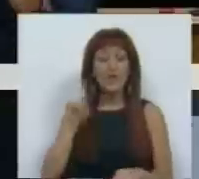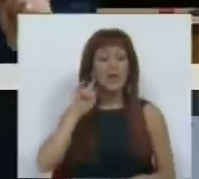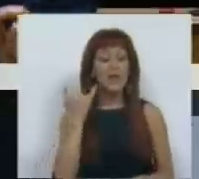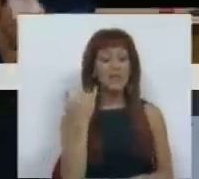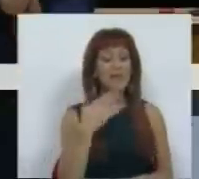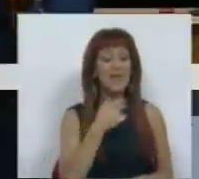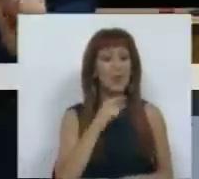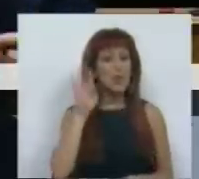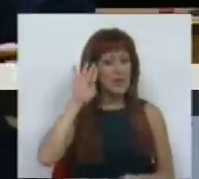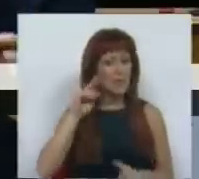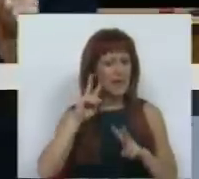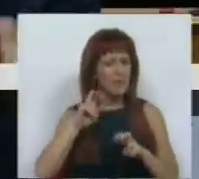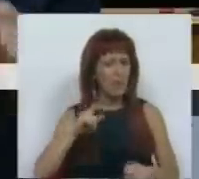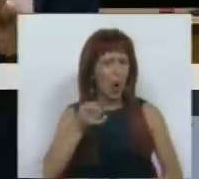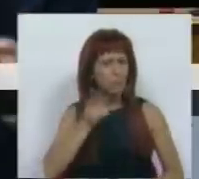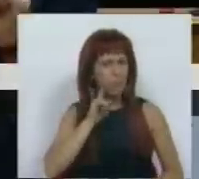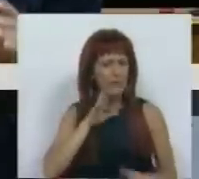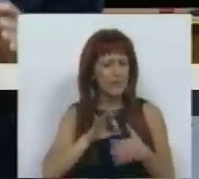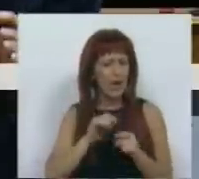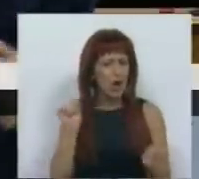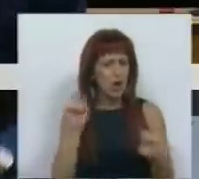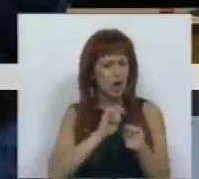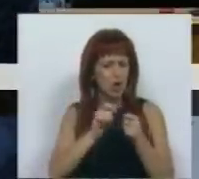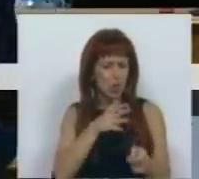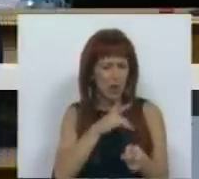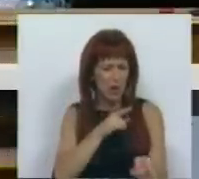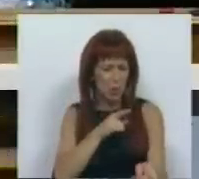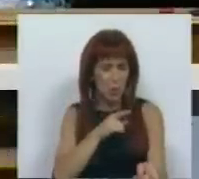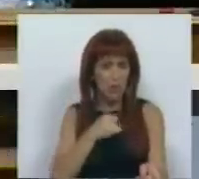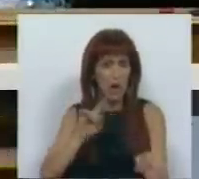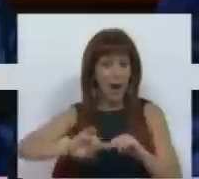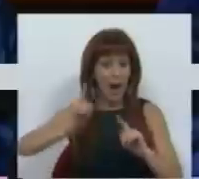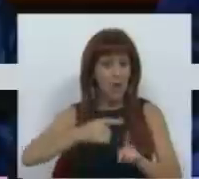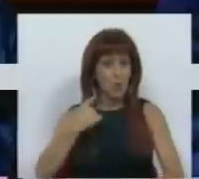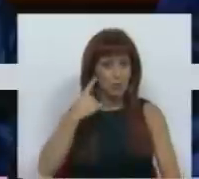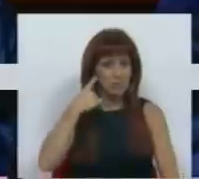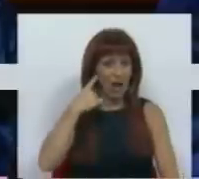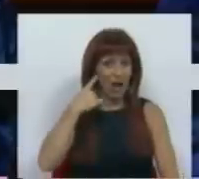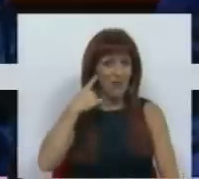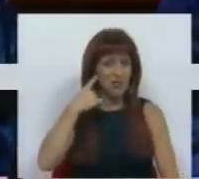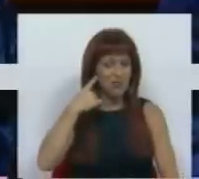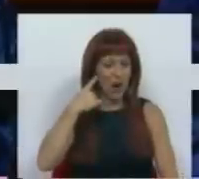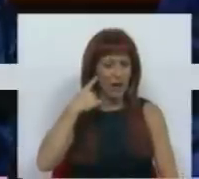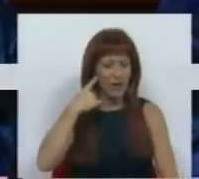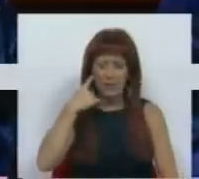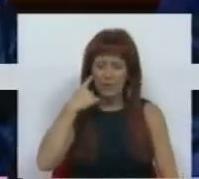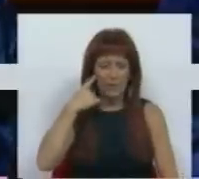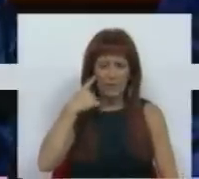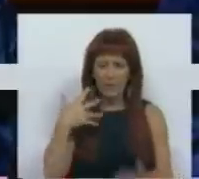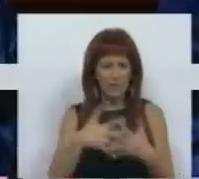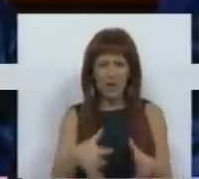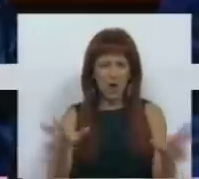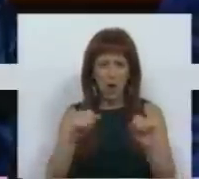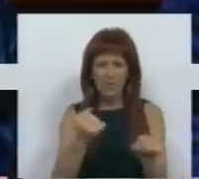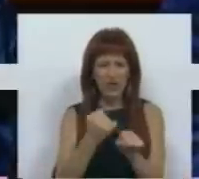havia investigação ilegal sobre um jornalista. Passou um ano, Sr. Primeiro-Ministro, um ano. Não houve reestruturação